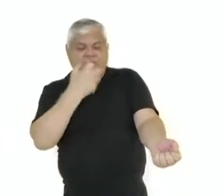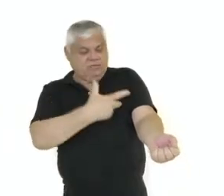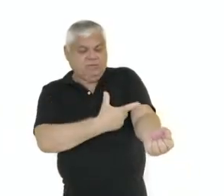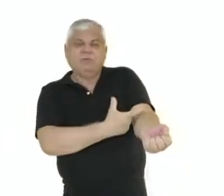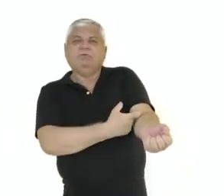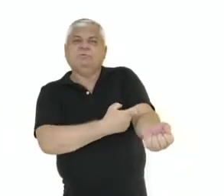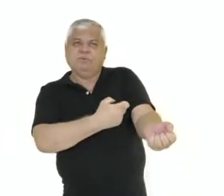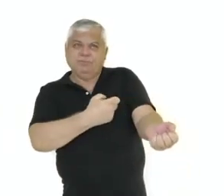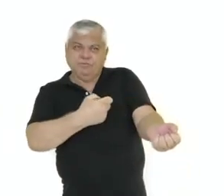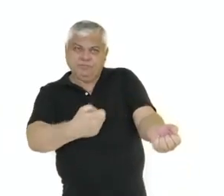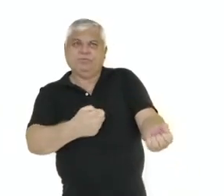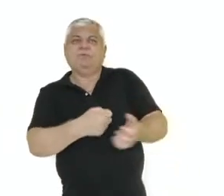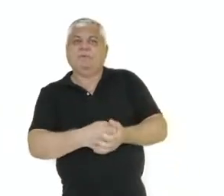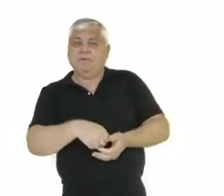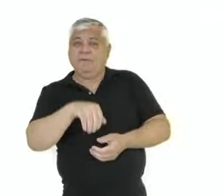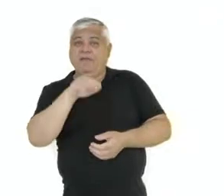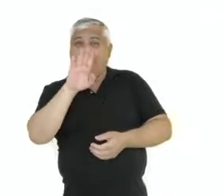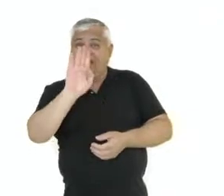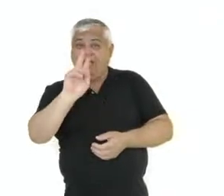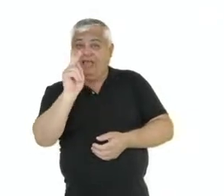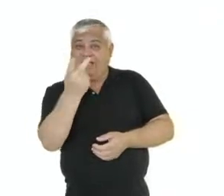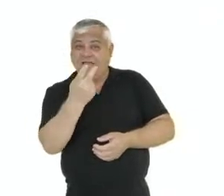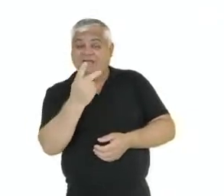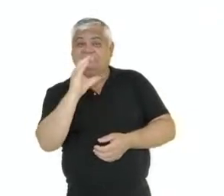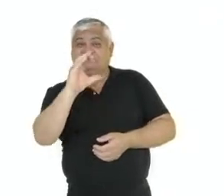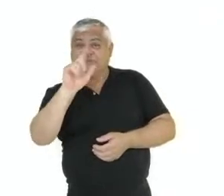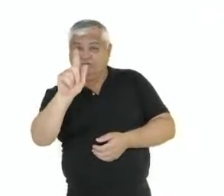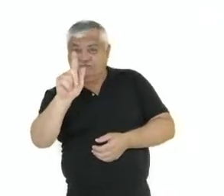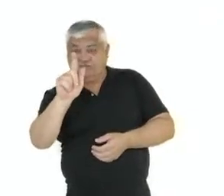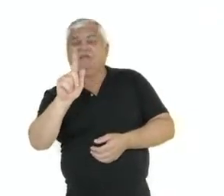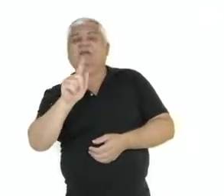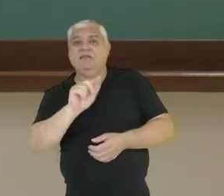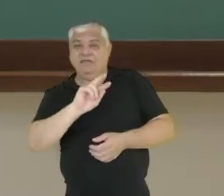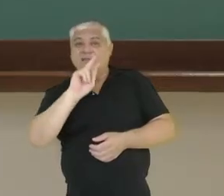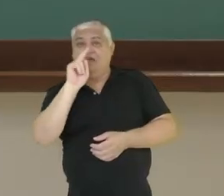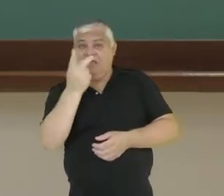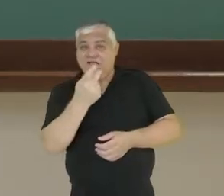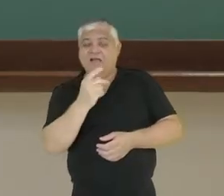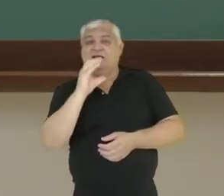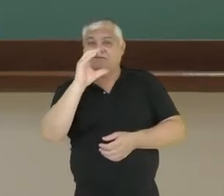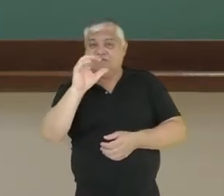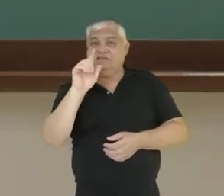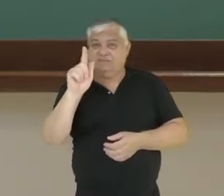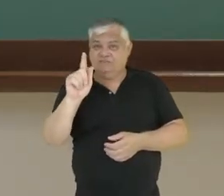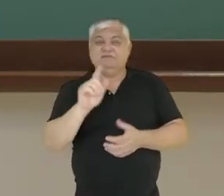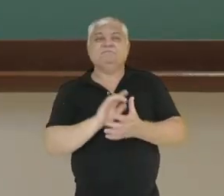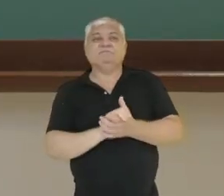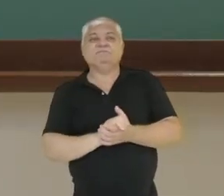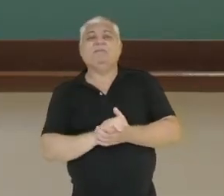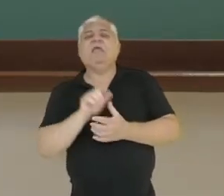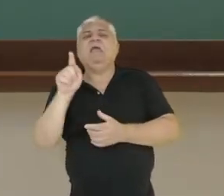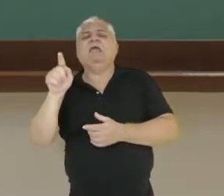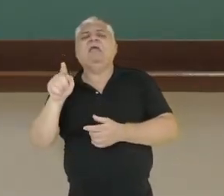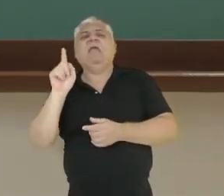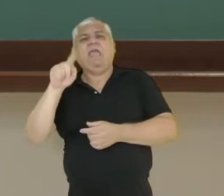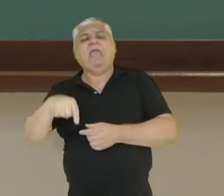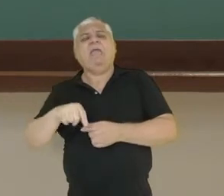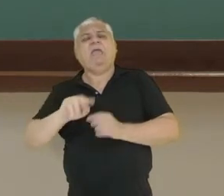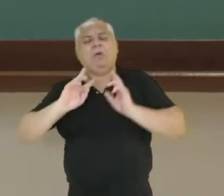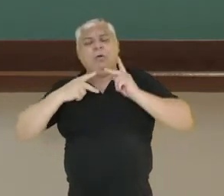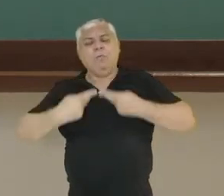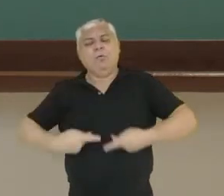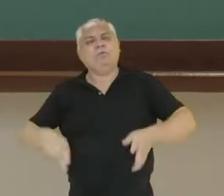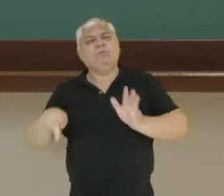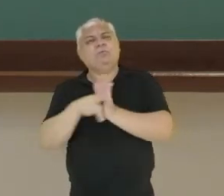é o beta-HCG. O nome desse hormônio é gonadotrofina coriônica. E ele é um hormônio exclusivo